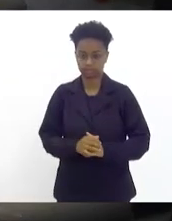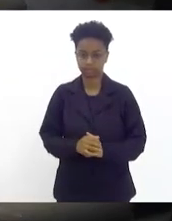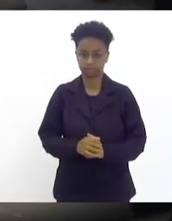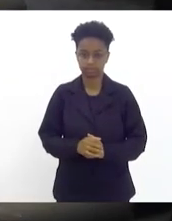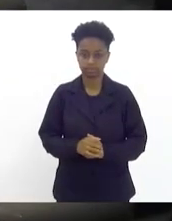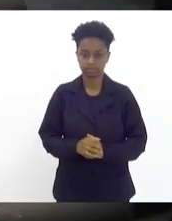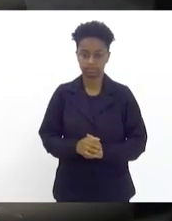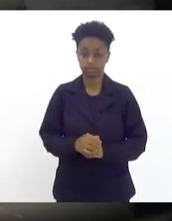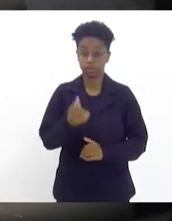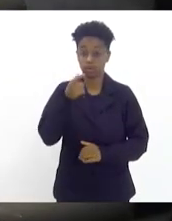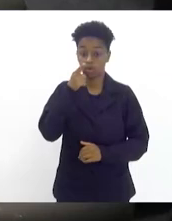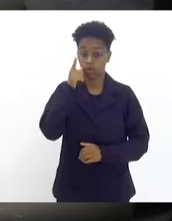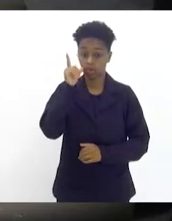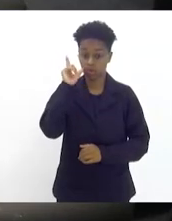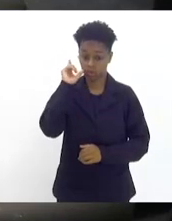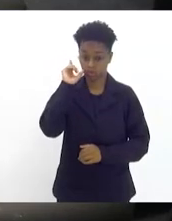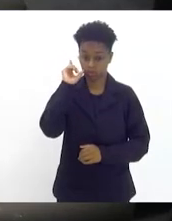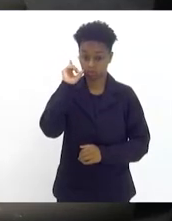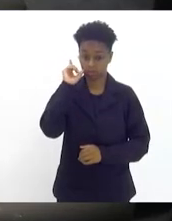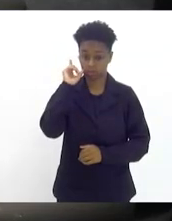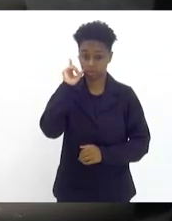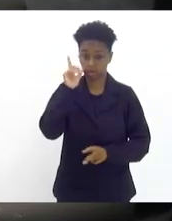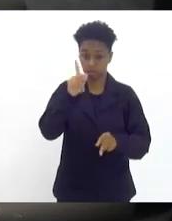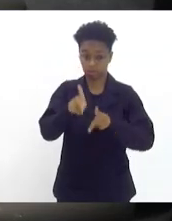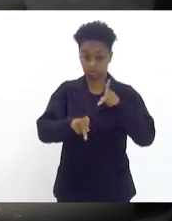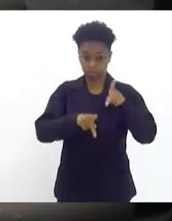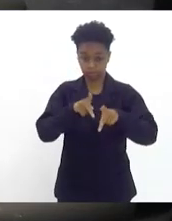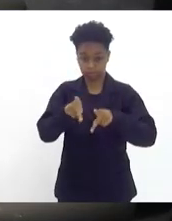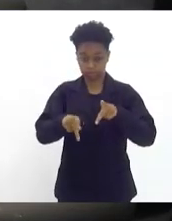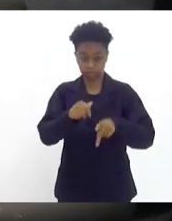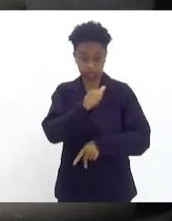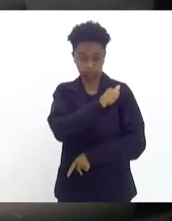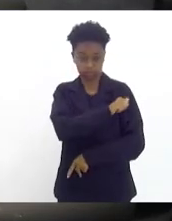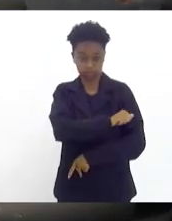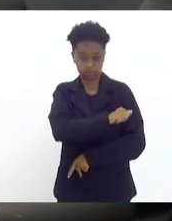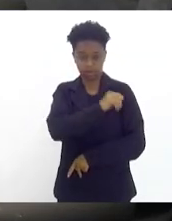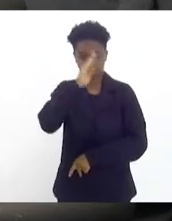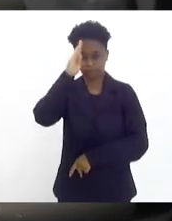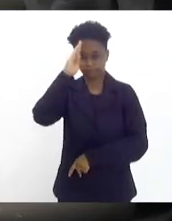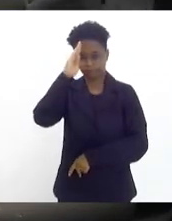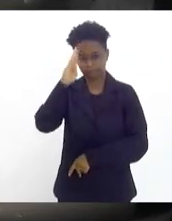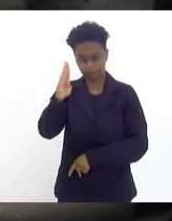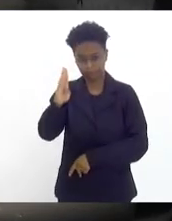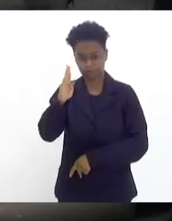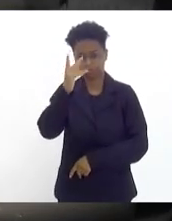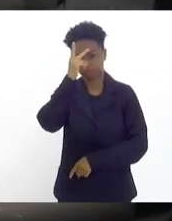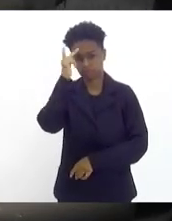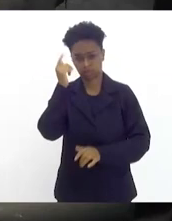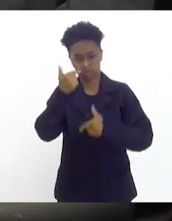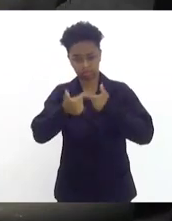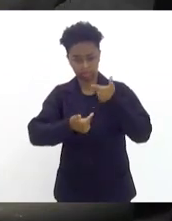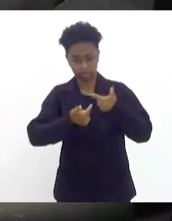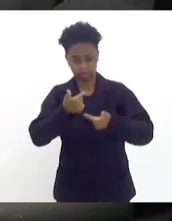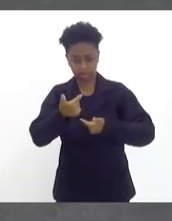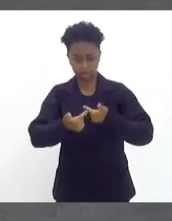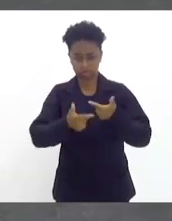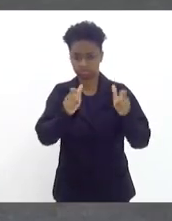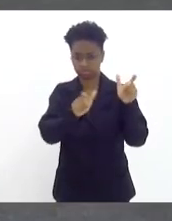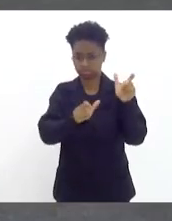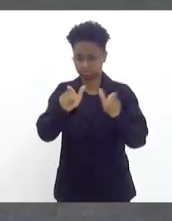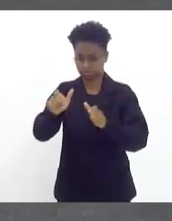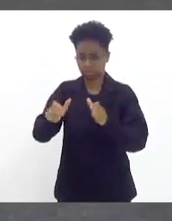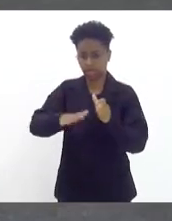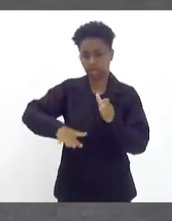ontem a população Fluminense especialmente as trabalhadoras e os trabalhadores